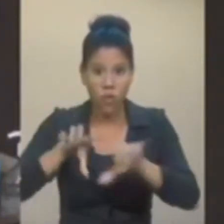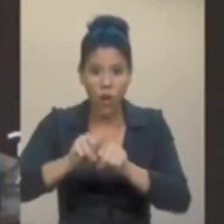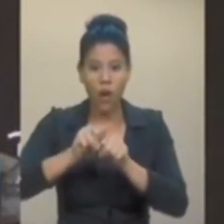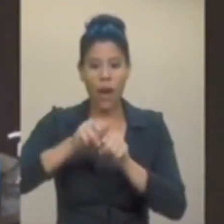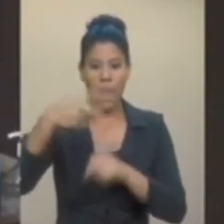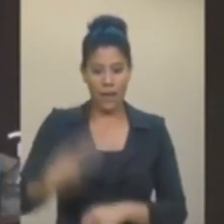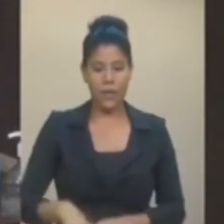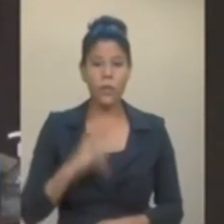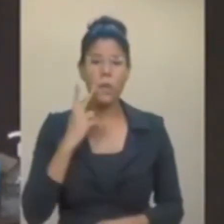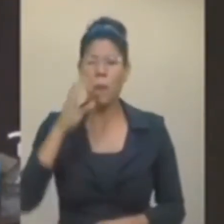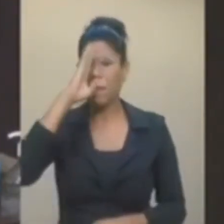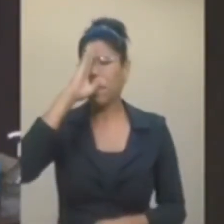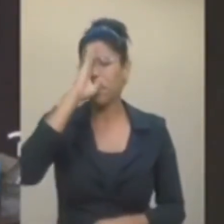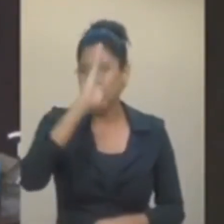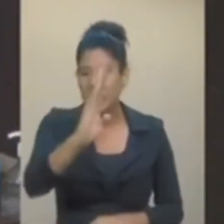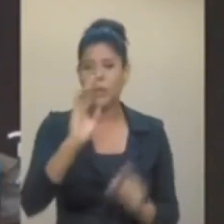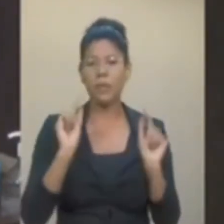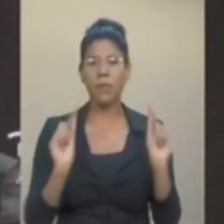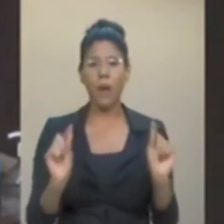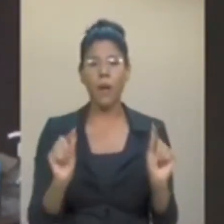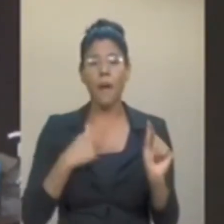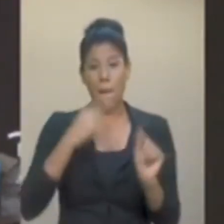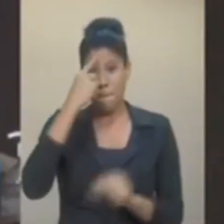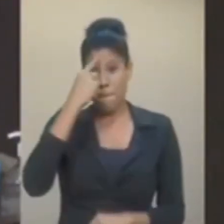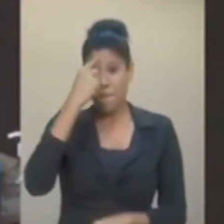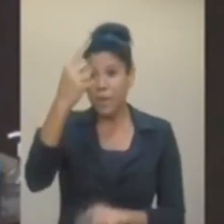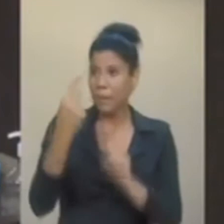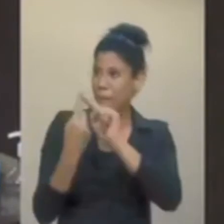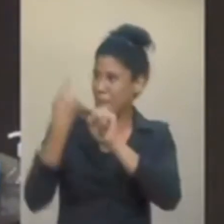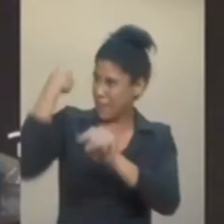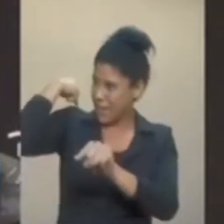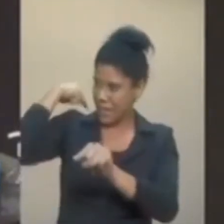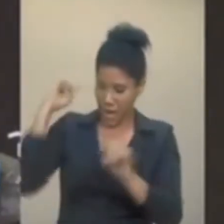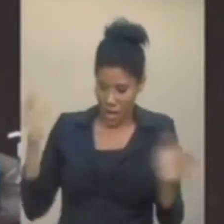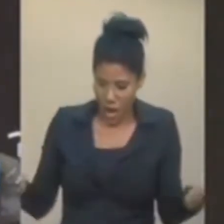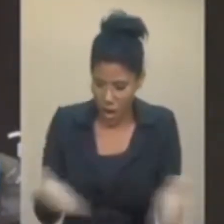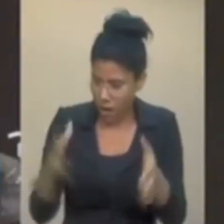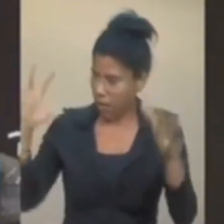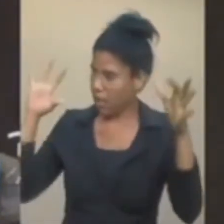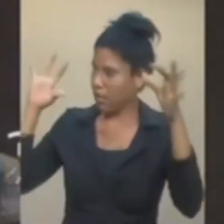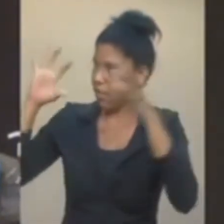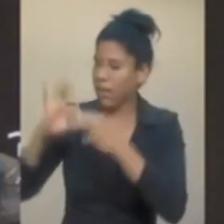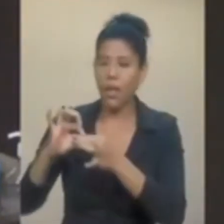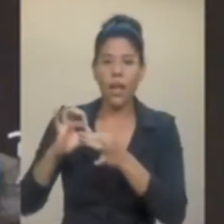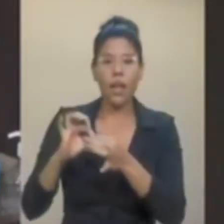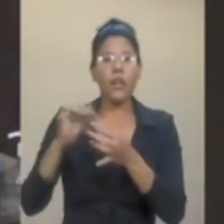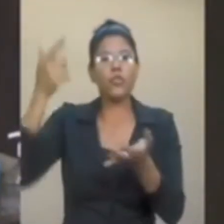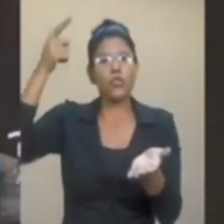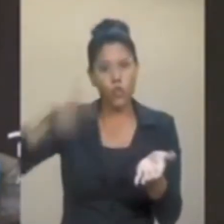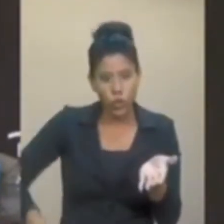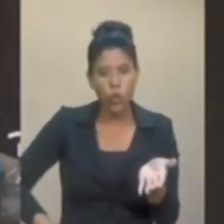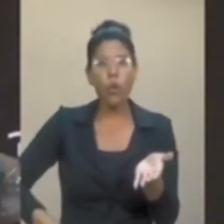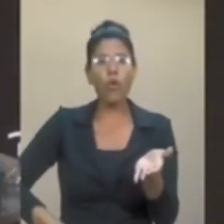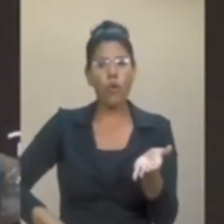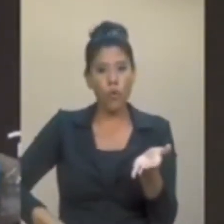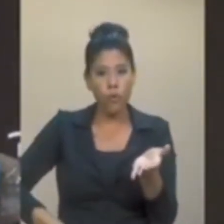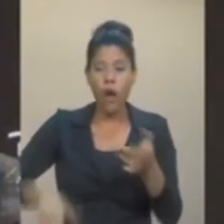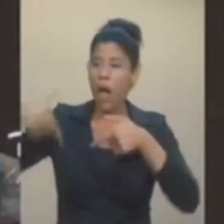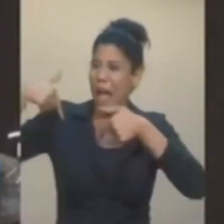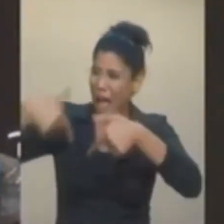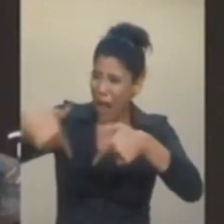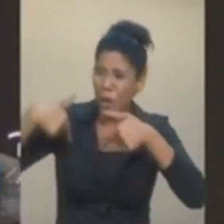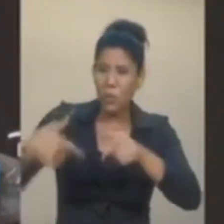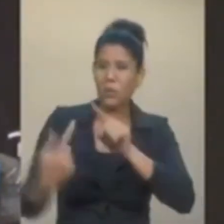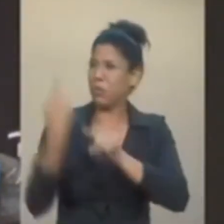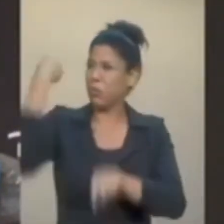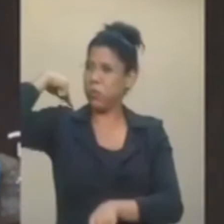mas, sobretudo, pensar que passado e presente se abraçam. Aquelas lutas